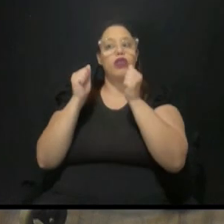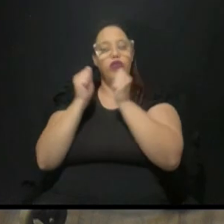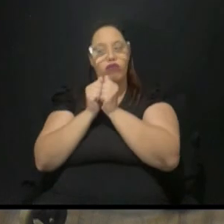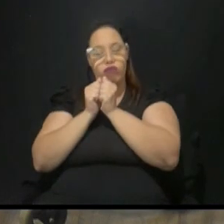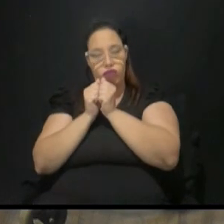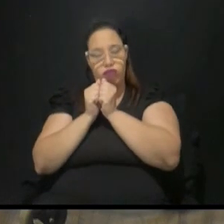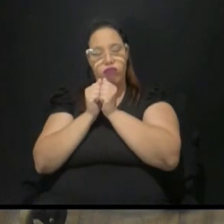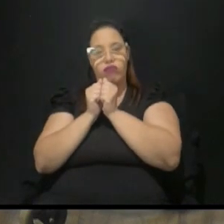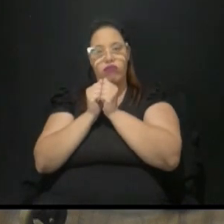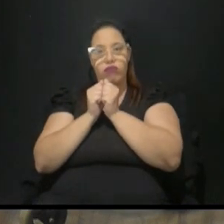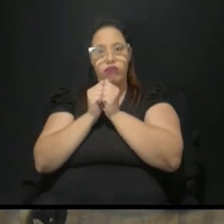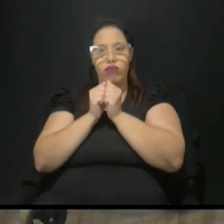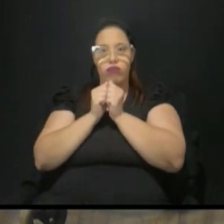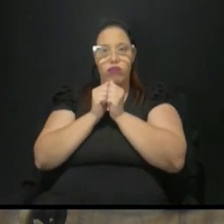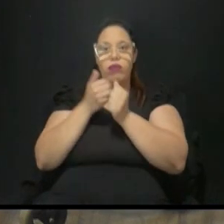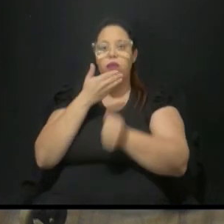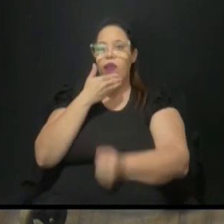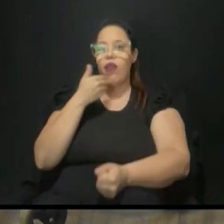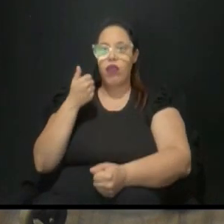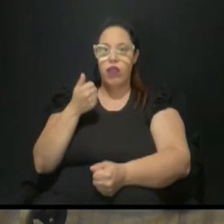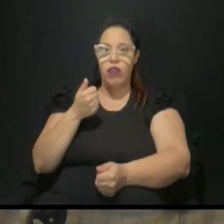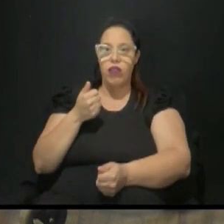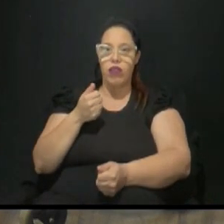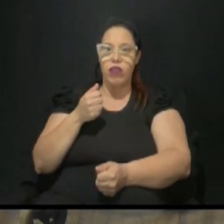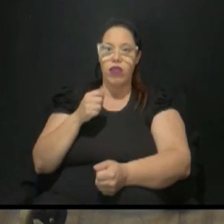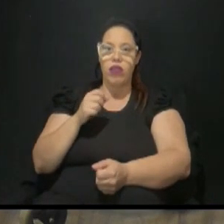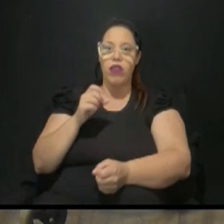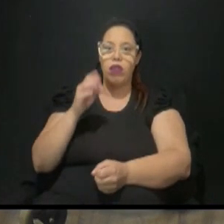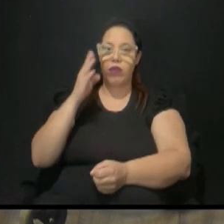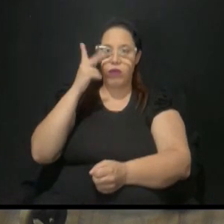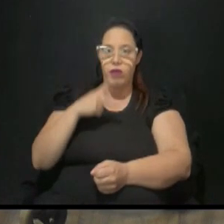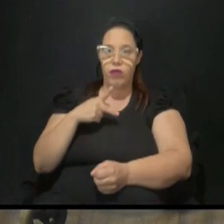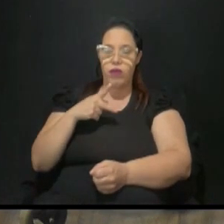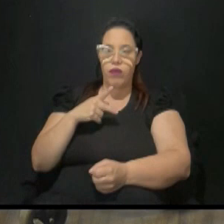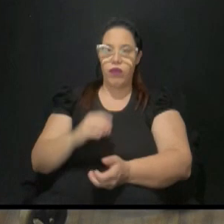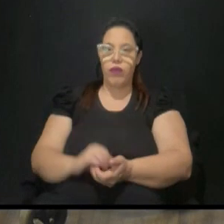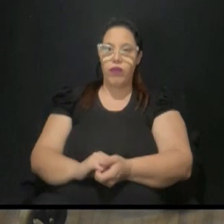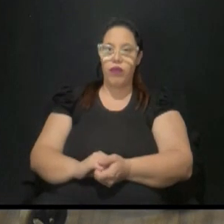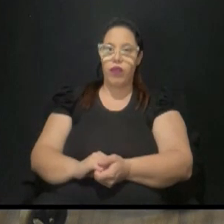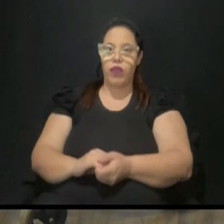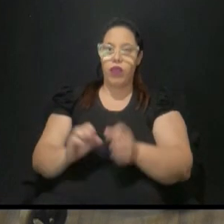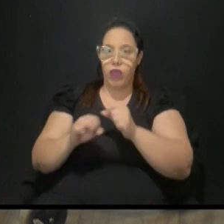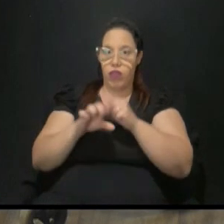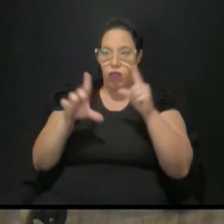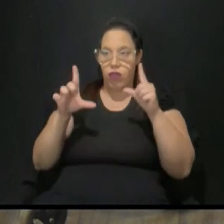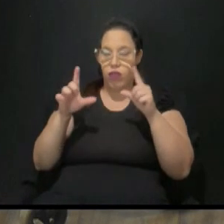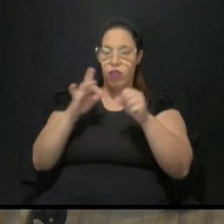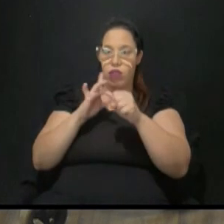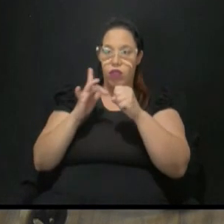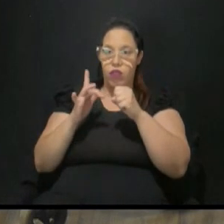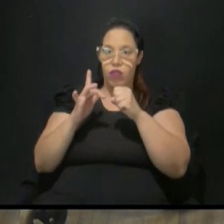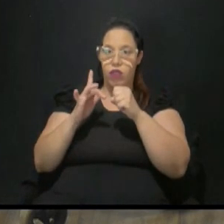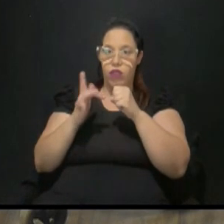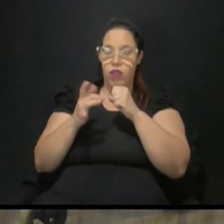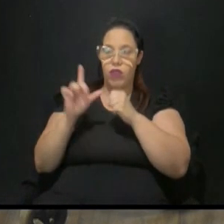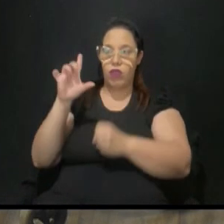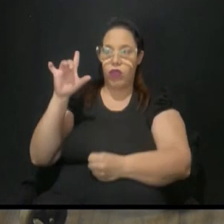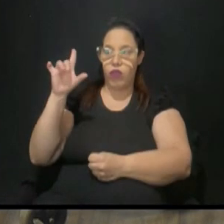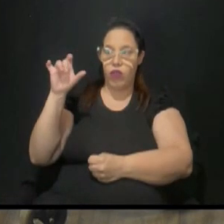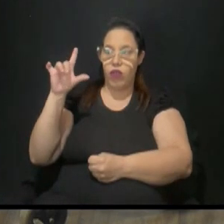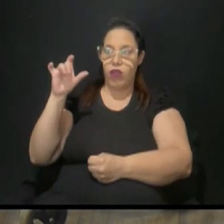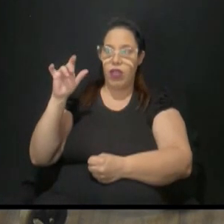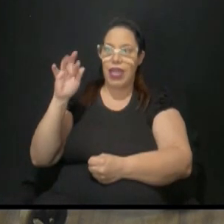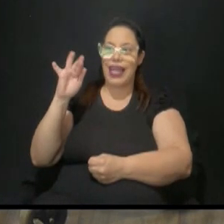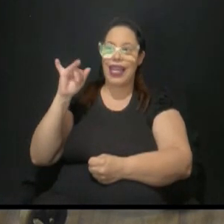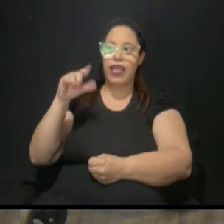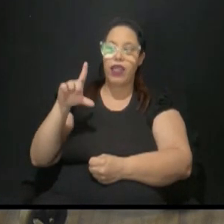ainda melhor do que o atleta que ele está guiando. Entendi. Daqui a pouco eu vou ver se eu consigo abrir aqui um Instagram do Kesley,